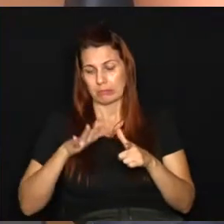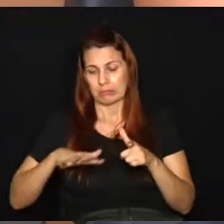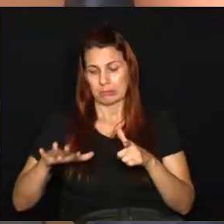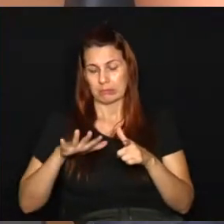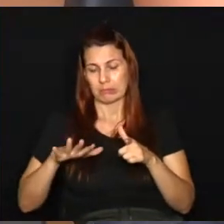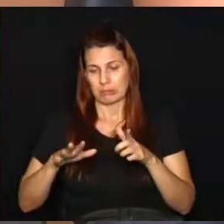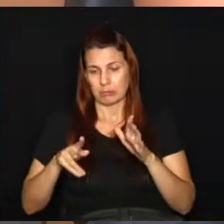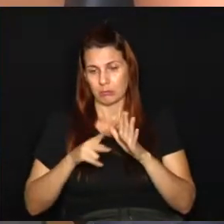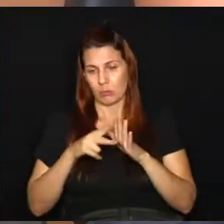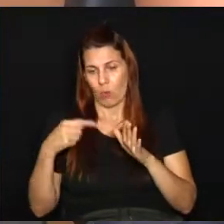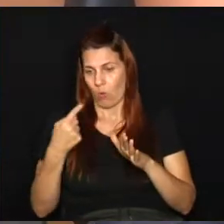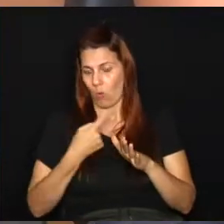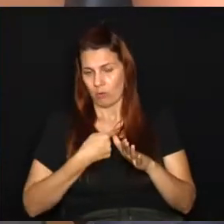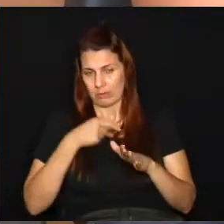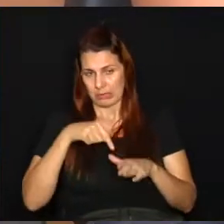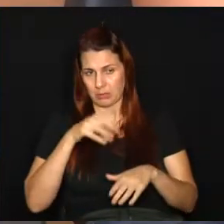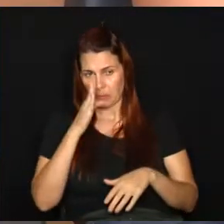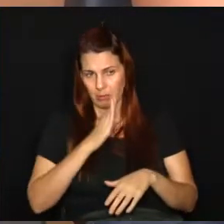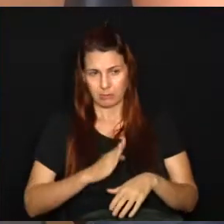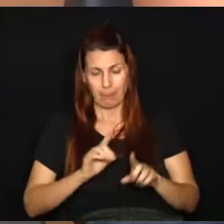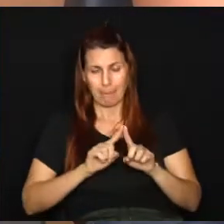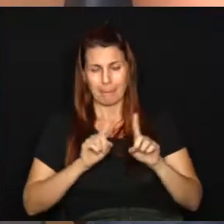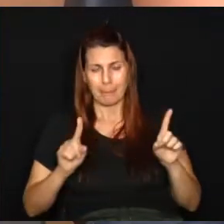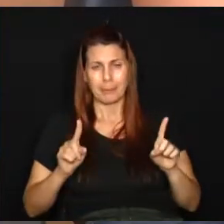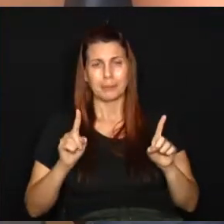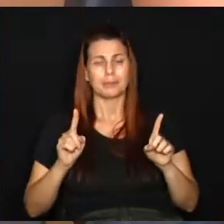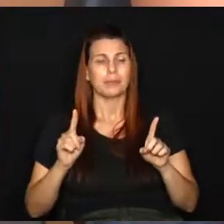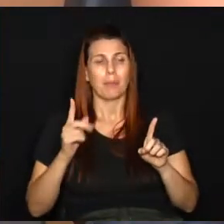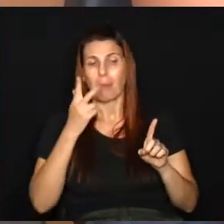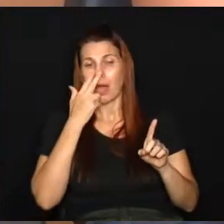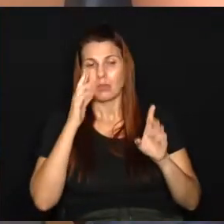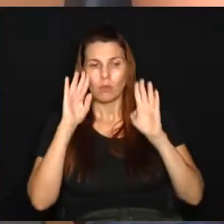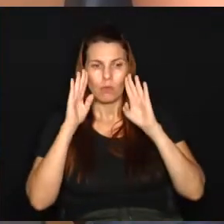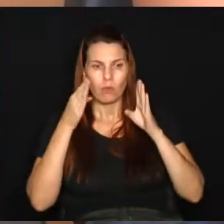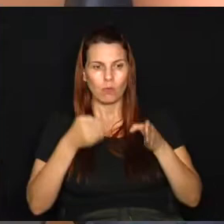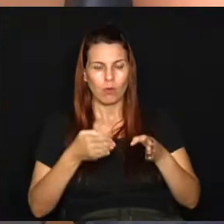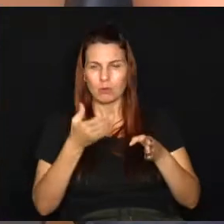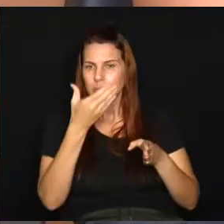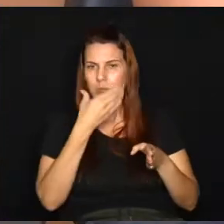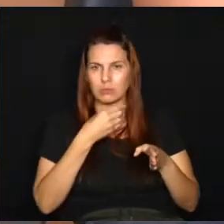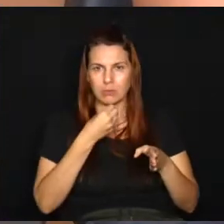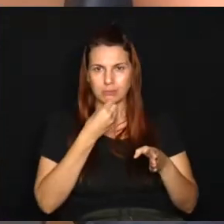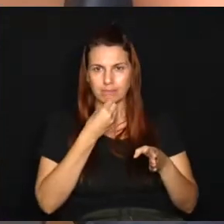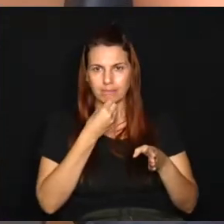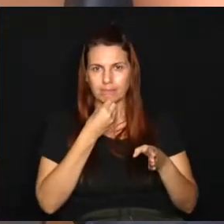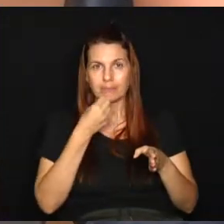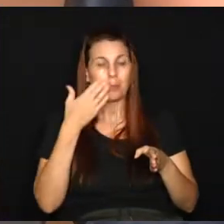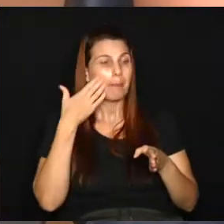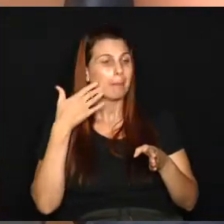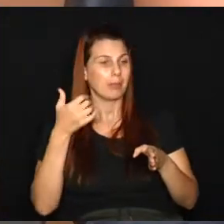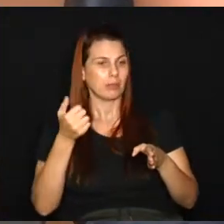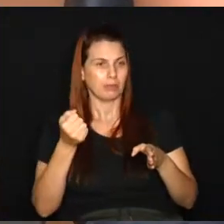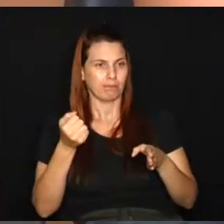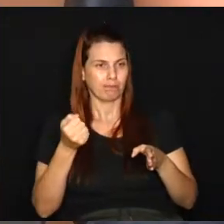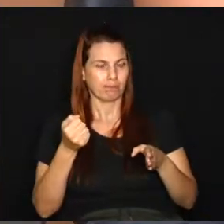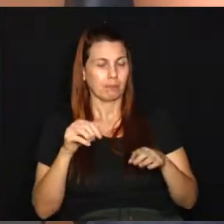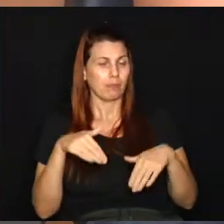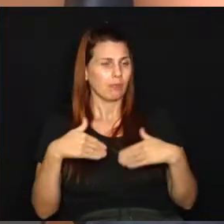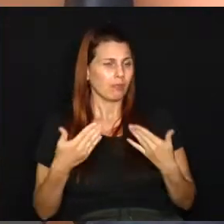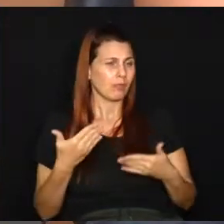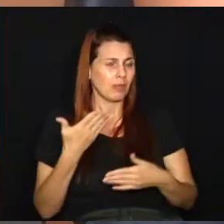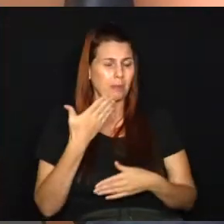ou, enfim, não só aqui no Brasil, mas todos os holofotes são voltados para os homens, e homens brancos. Então, quando a gente